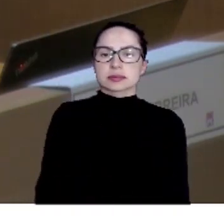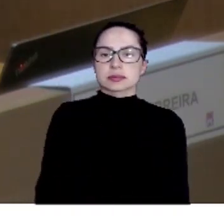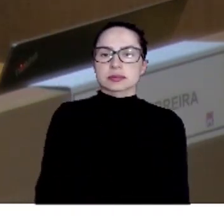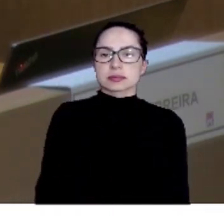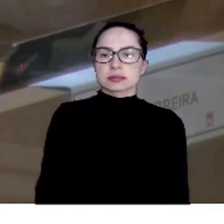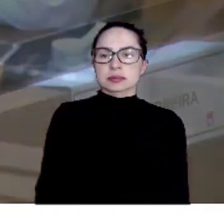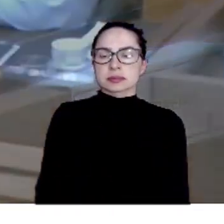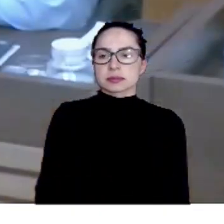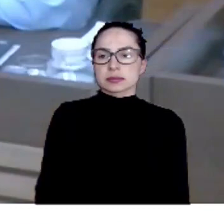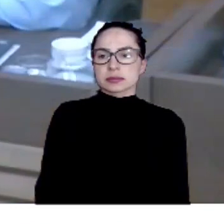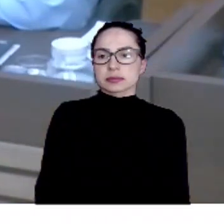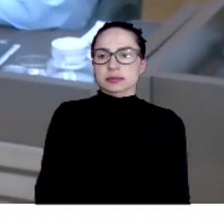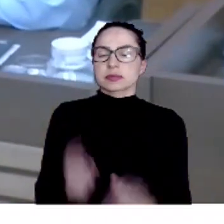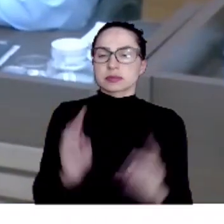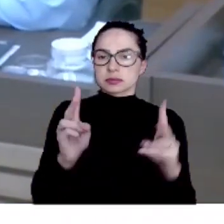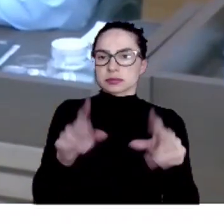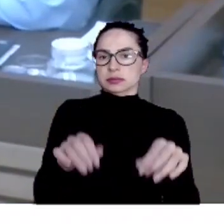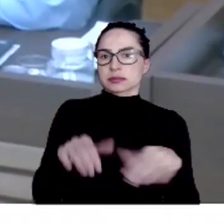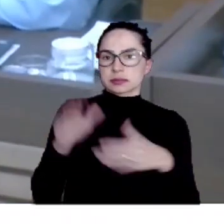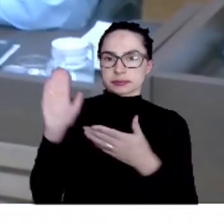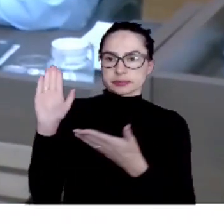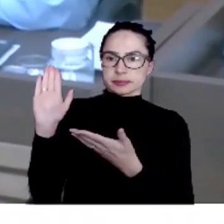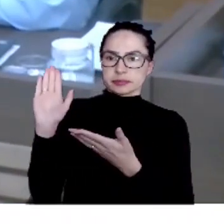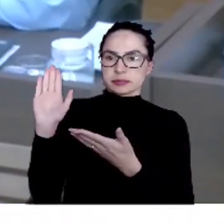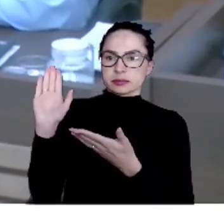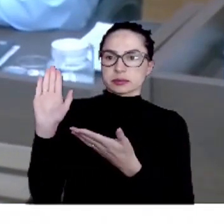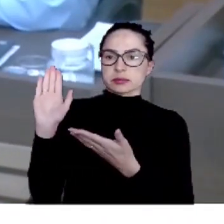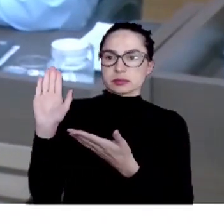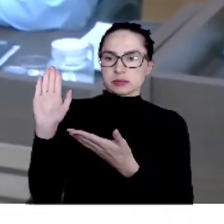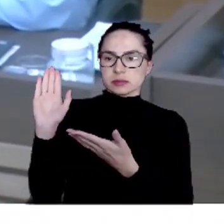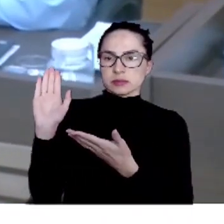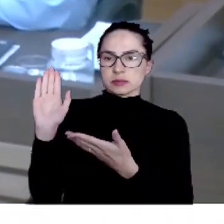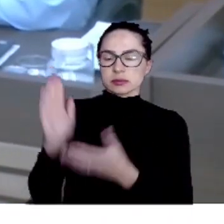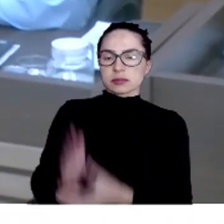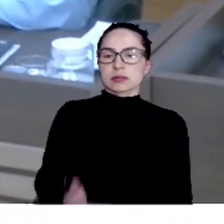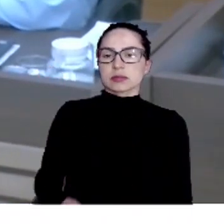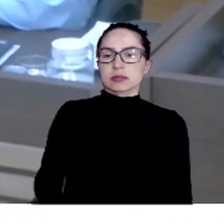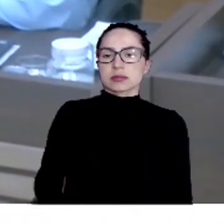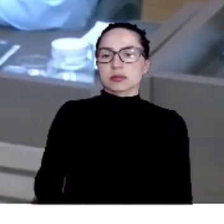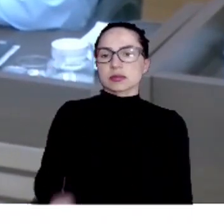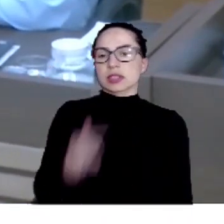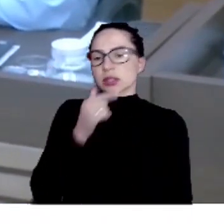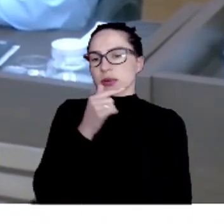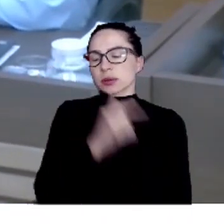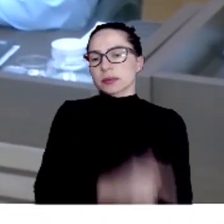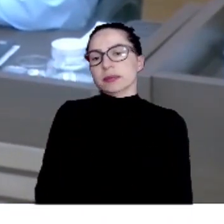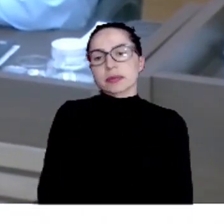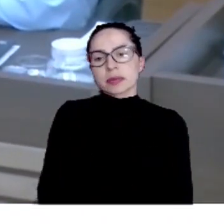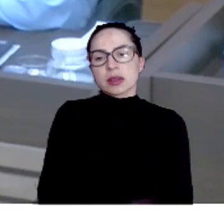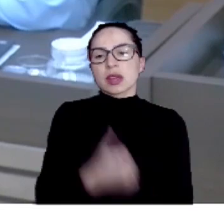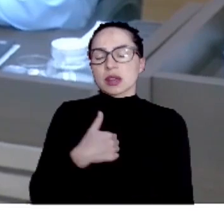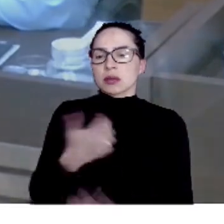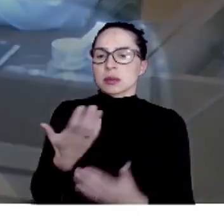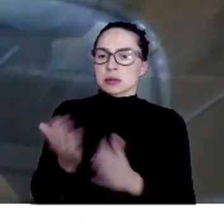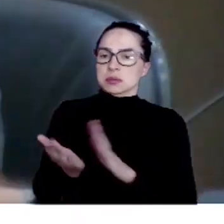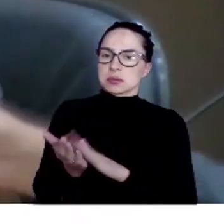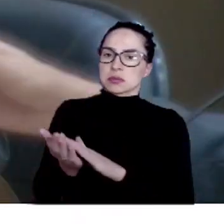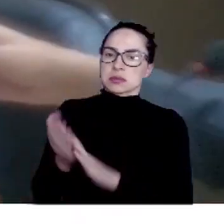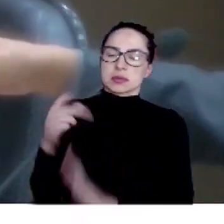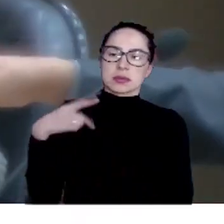Continuo com a palavra o plenário. Senhor presidente, A palavra Gilson Pelizar. olha, eu quero parabenizar o vereador